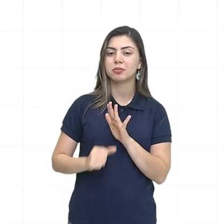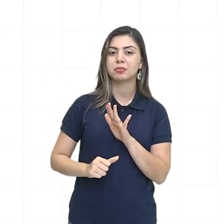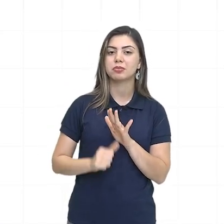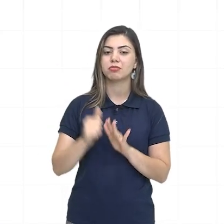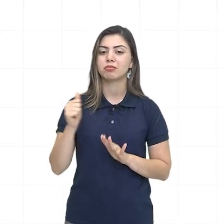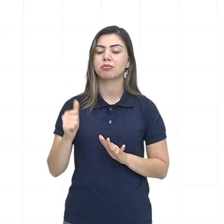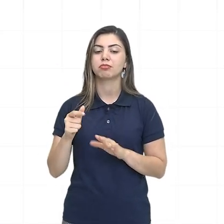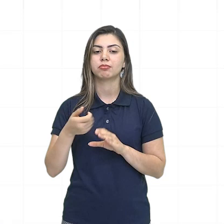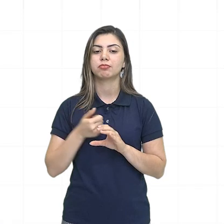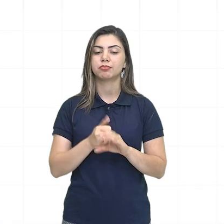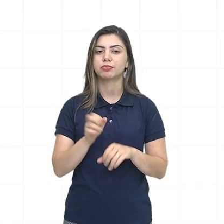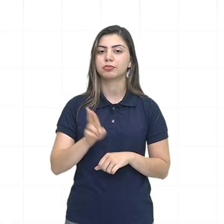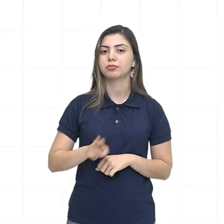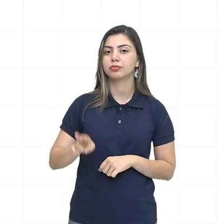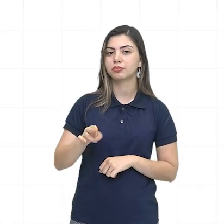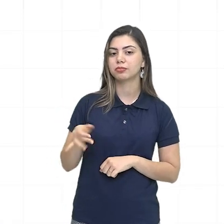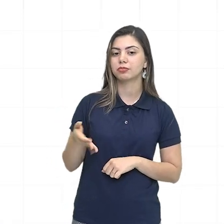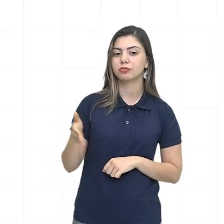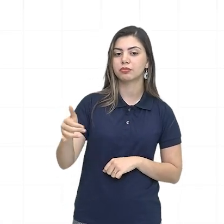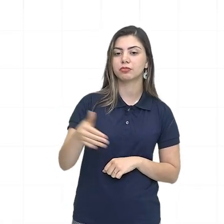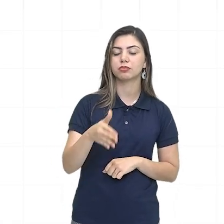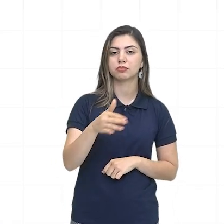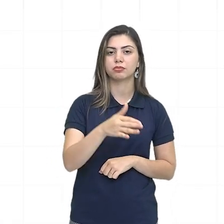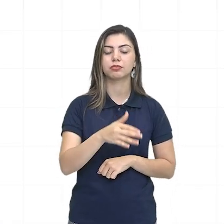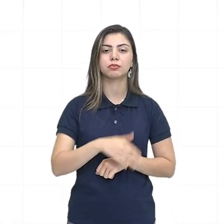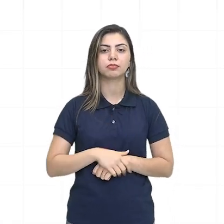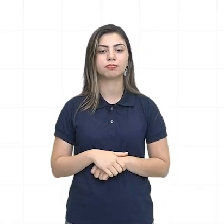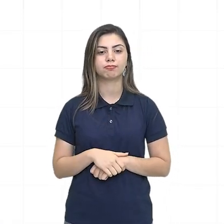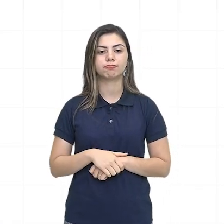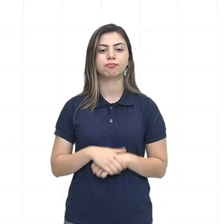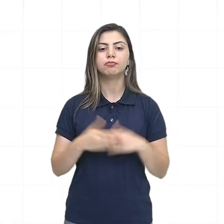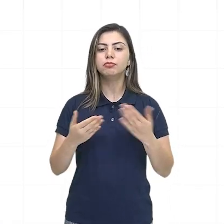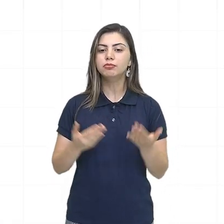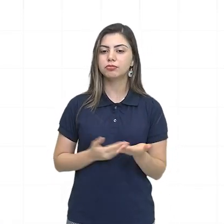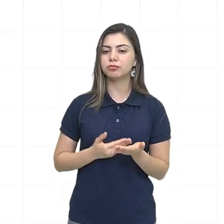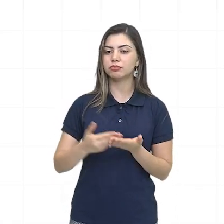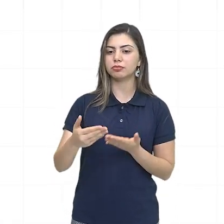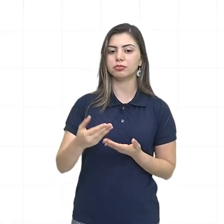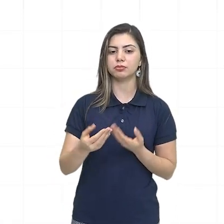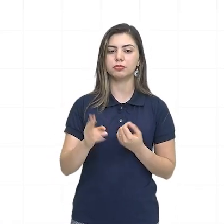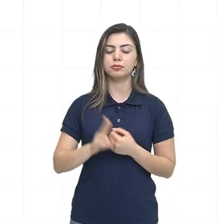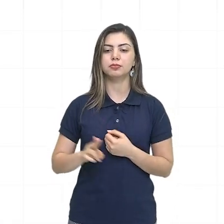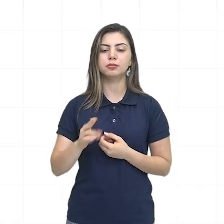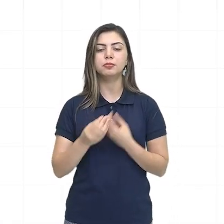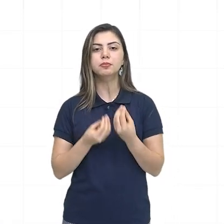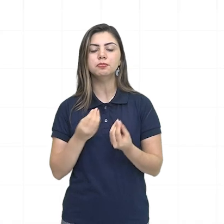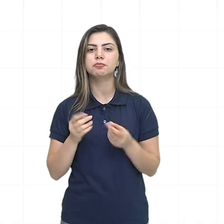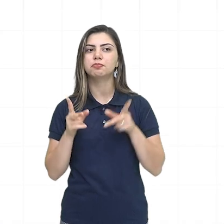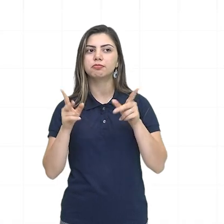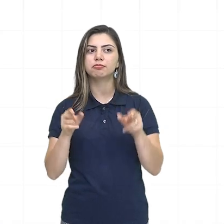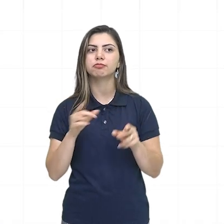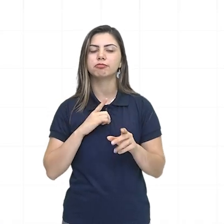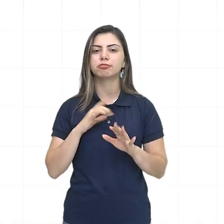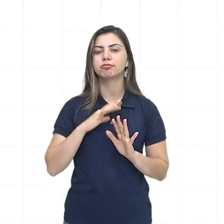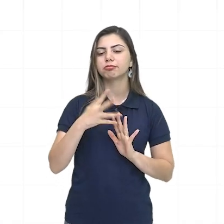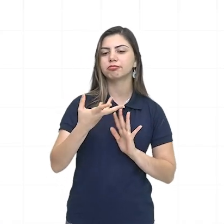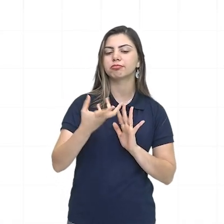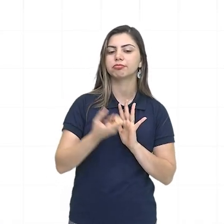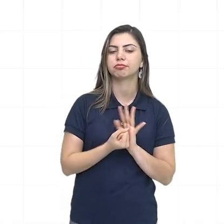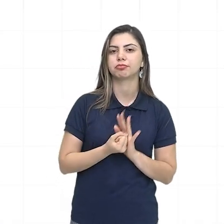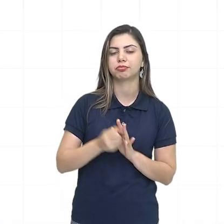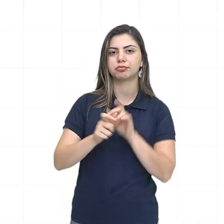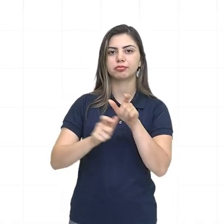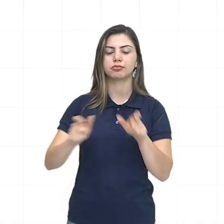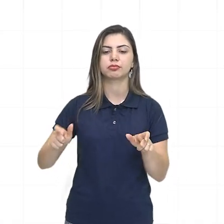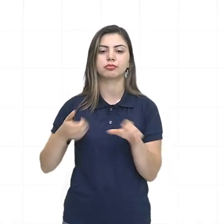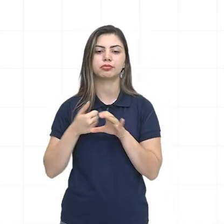cristianismo, se usava muito mais o peixe do que a cruz. Começou a ser usado como uma espécie de código entre